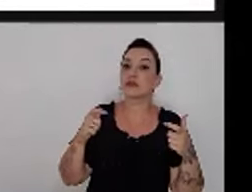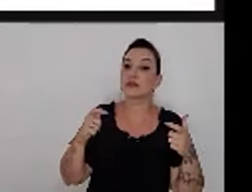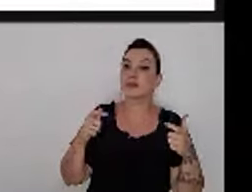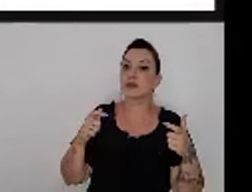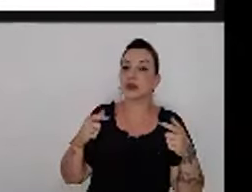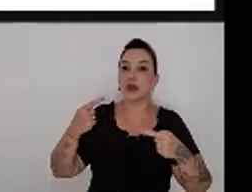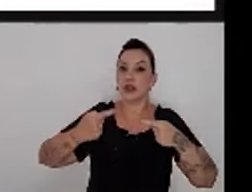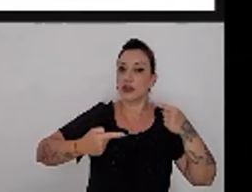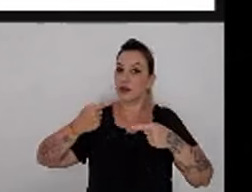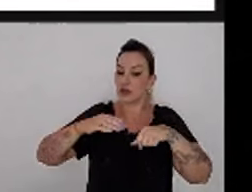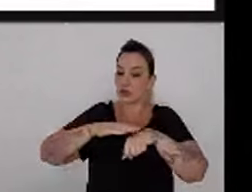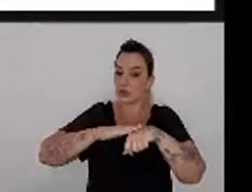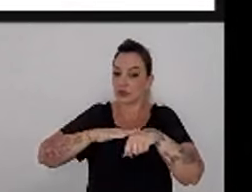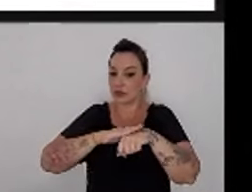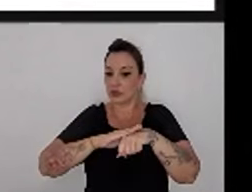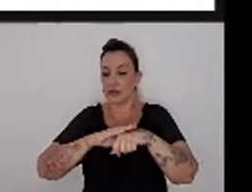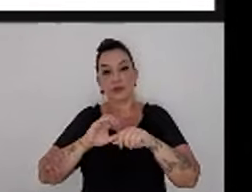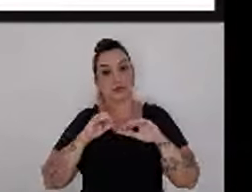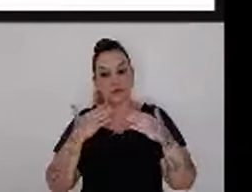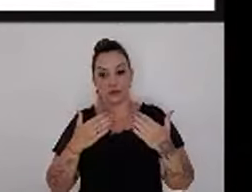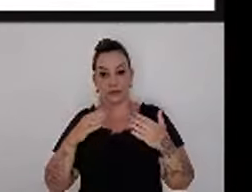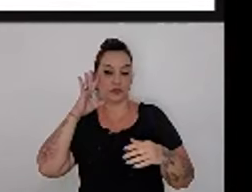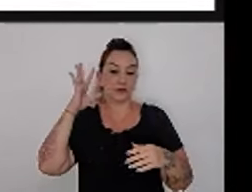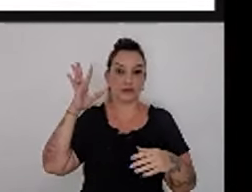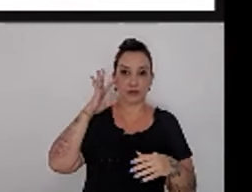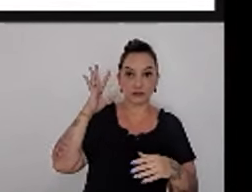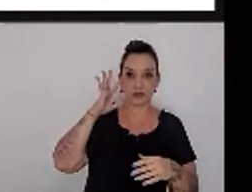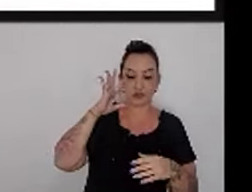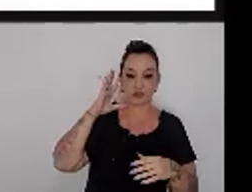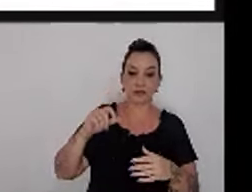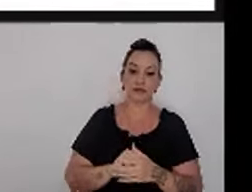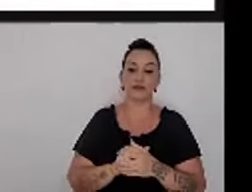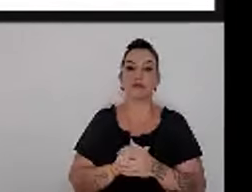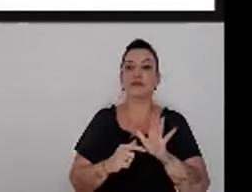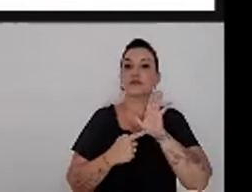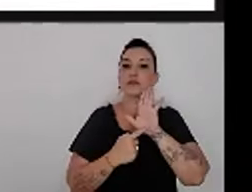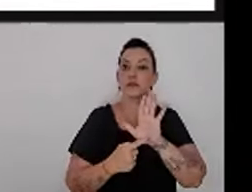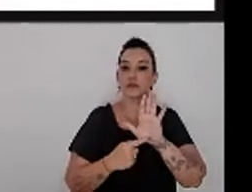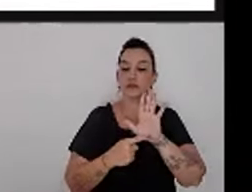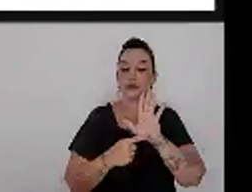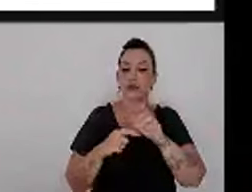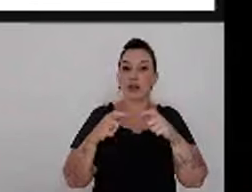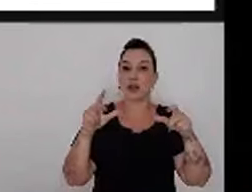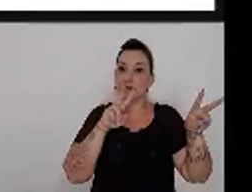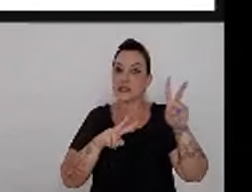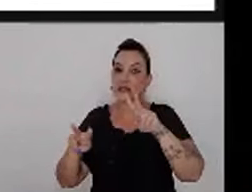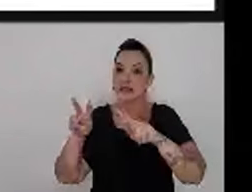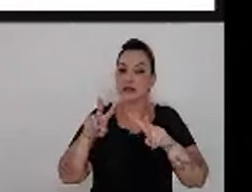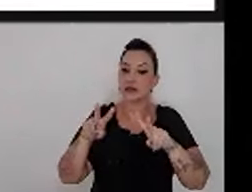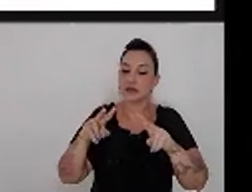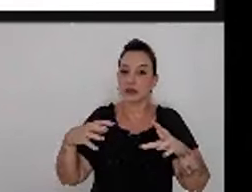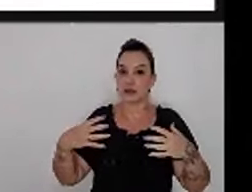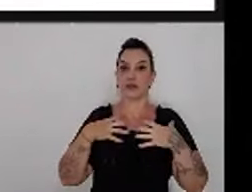o escopo das discussões sobre violência, pois as teorizações a esse respeito, que apresentam maior visibilidade